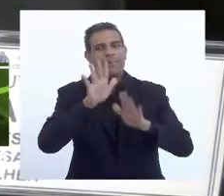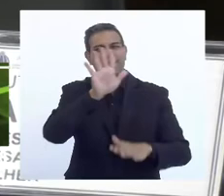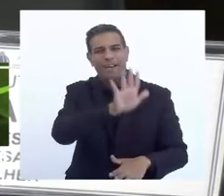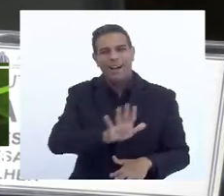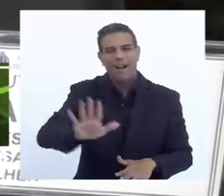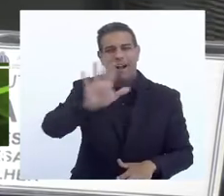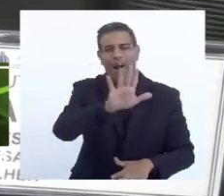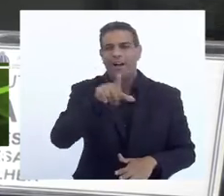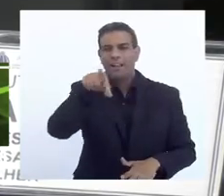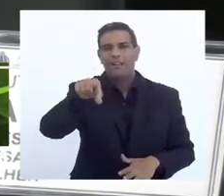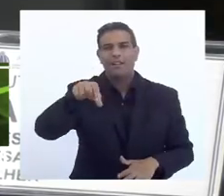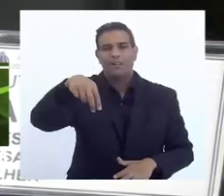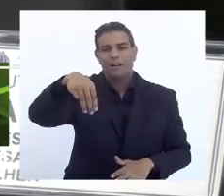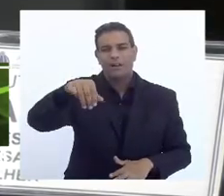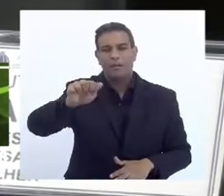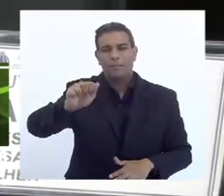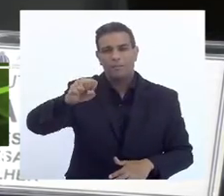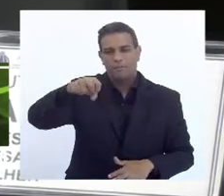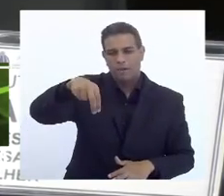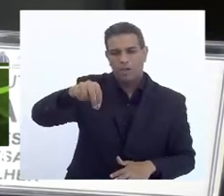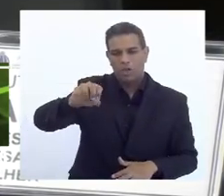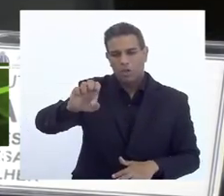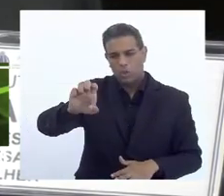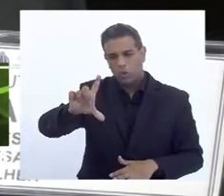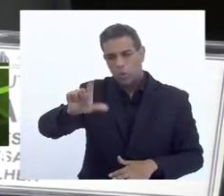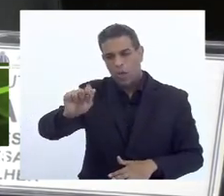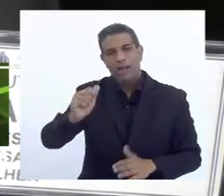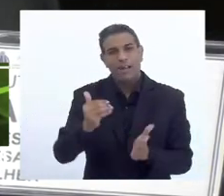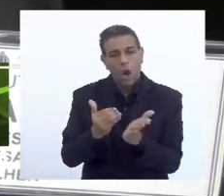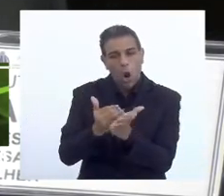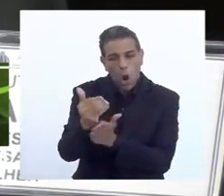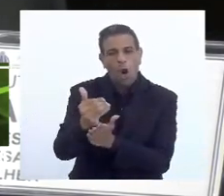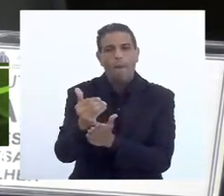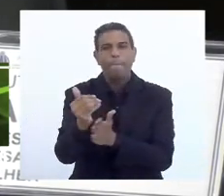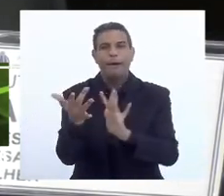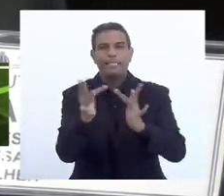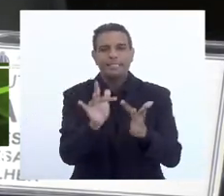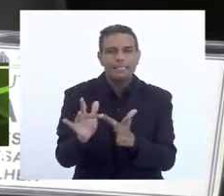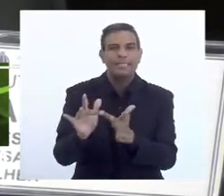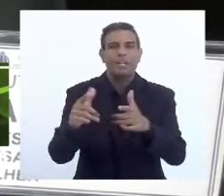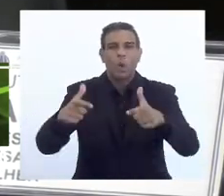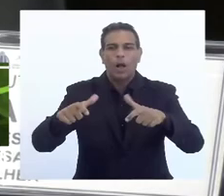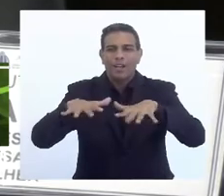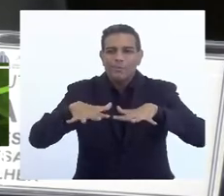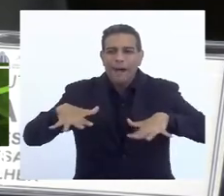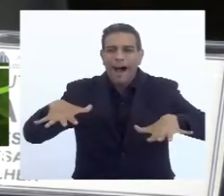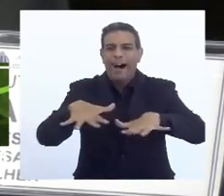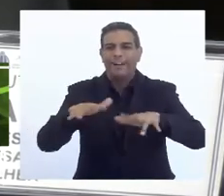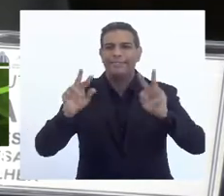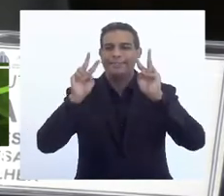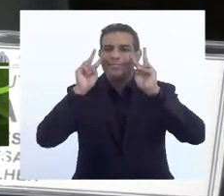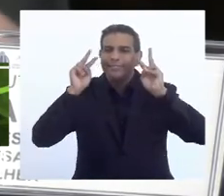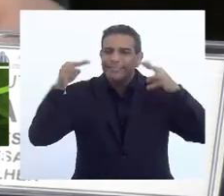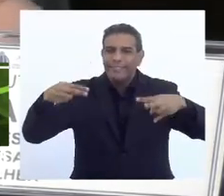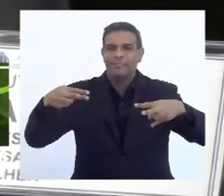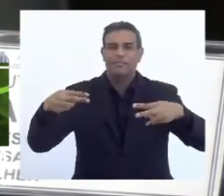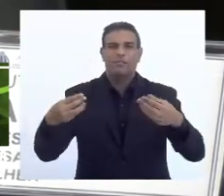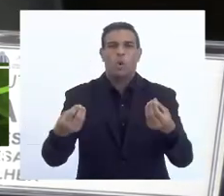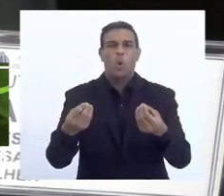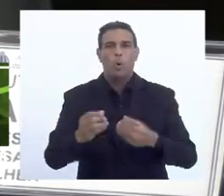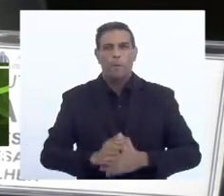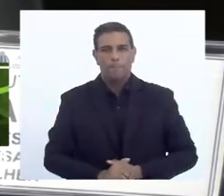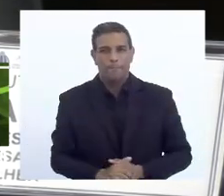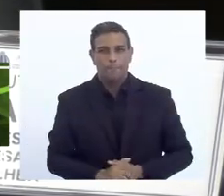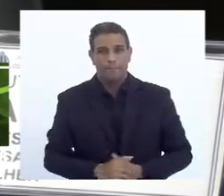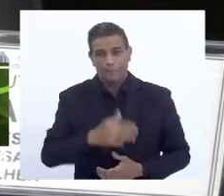que a Manuela chegou a falar, e também ter a iniciativa de articular espaços como esse. Acho que